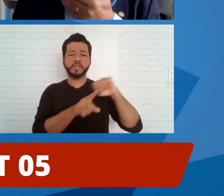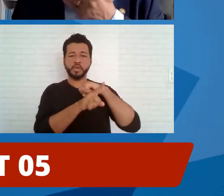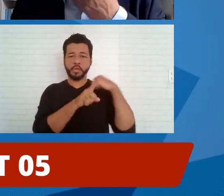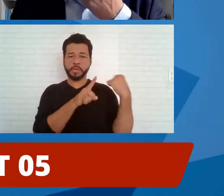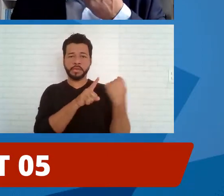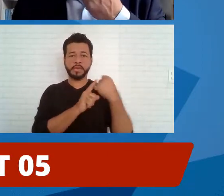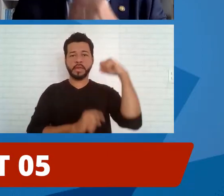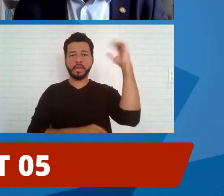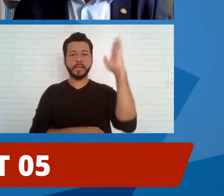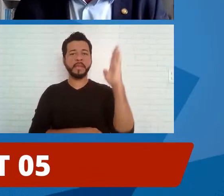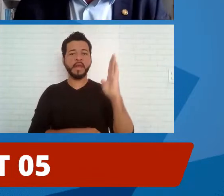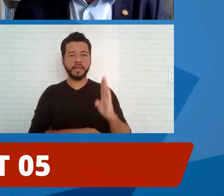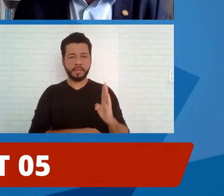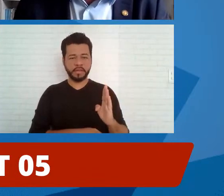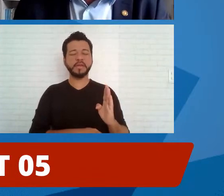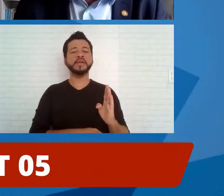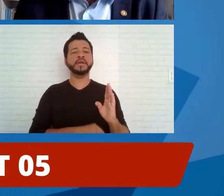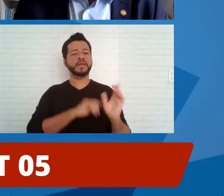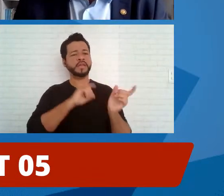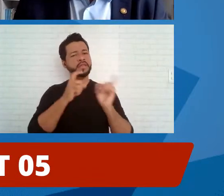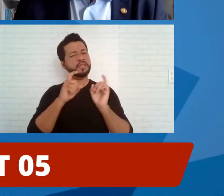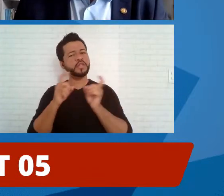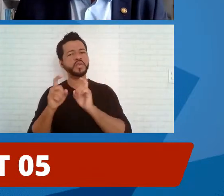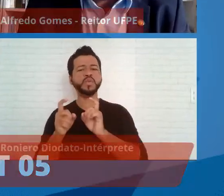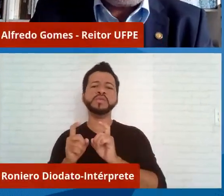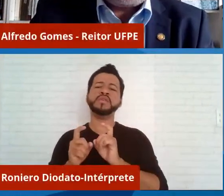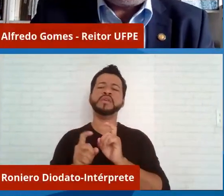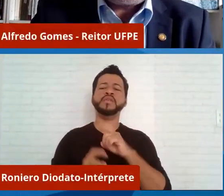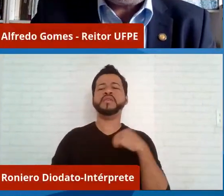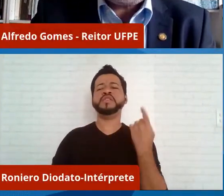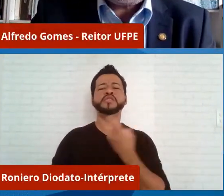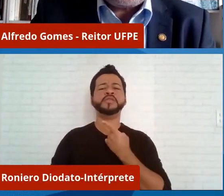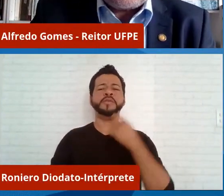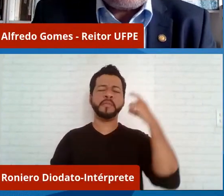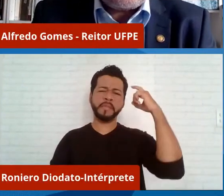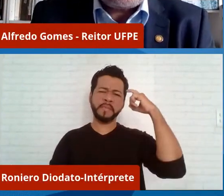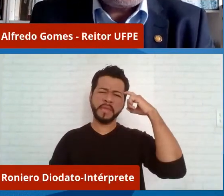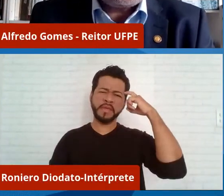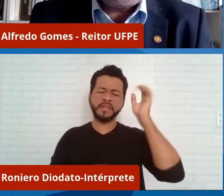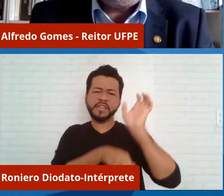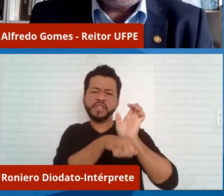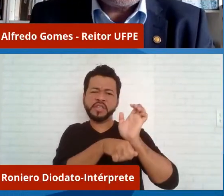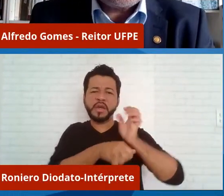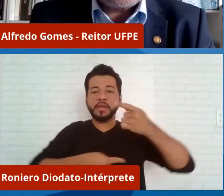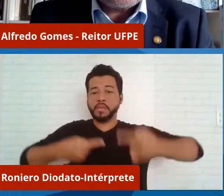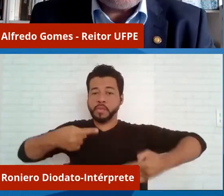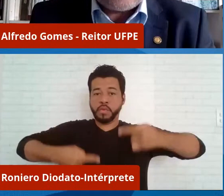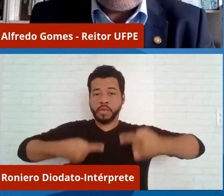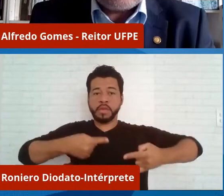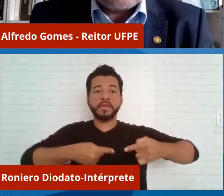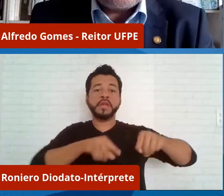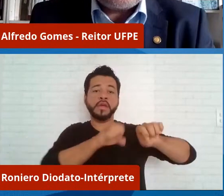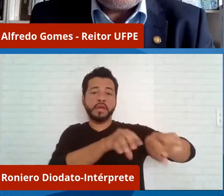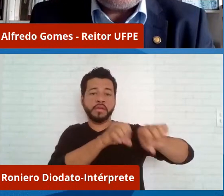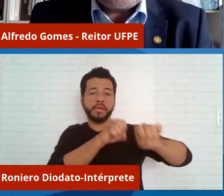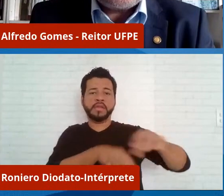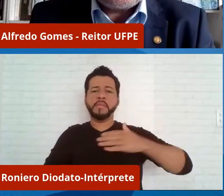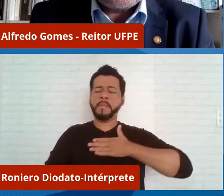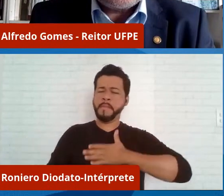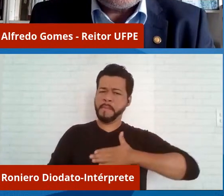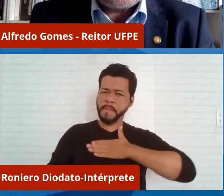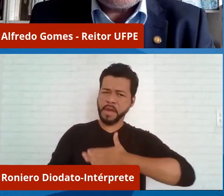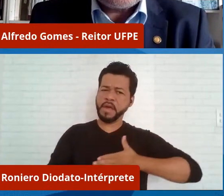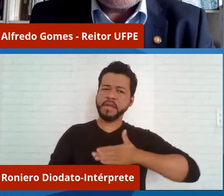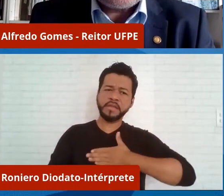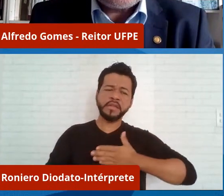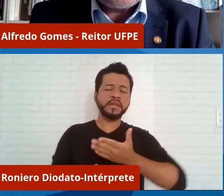as discussões que nos ajudam a pensar o Estado e as políticas educacionais. Então, vai ser um prazer imenso ter